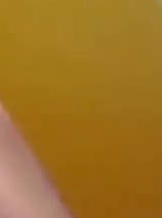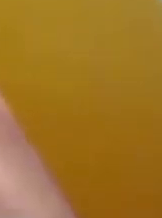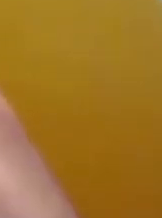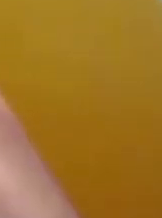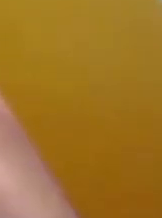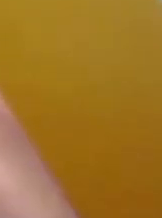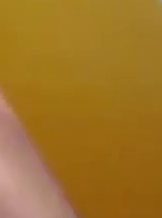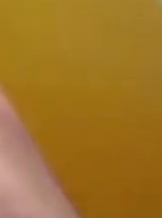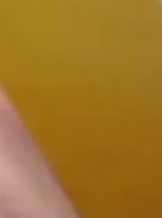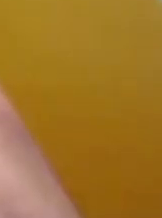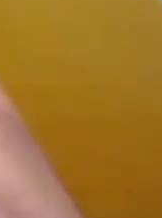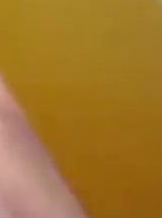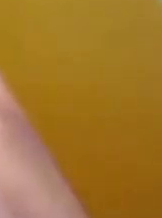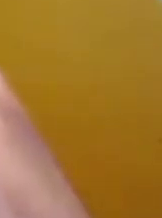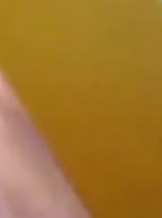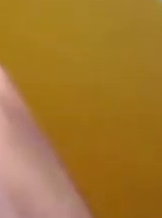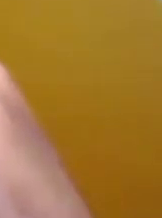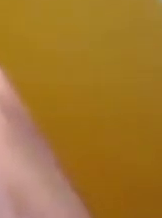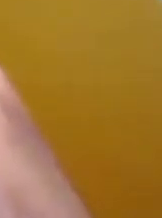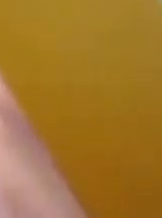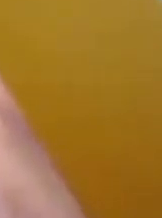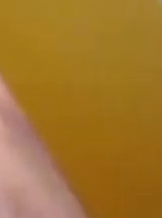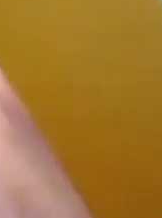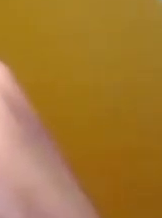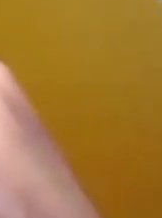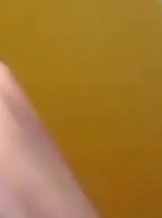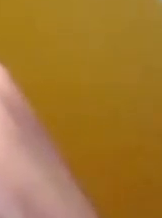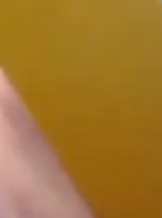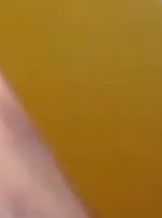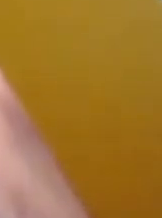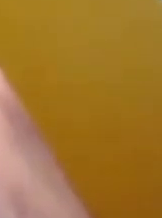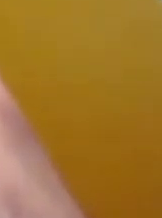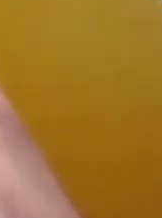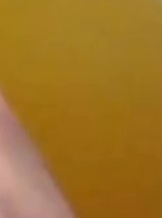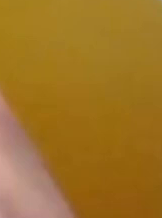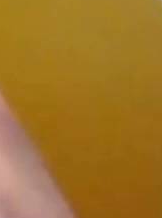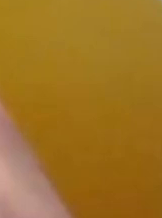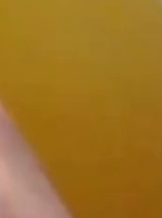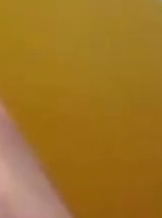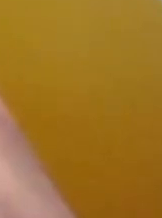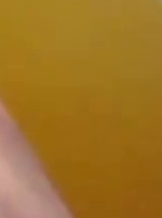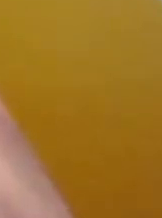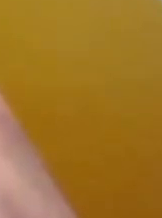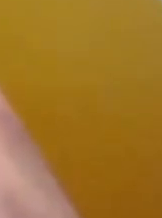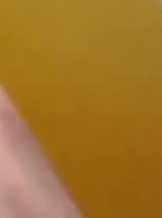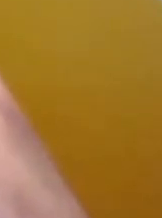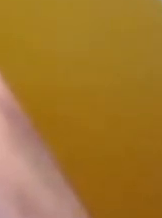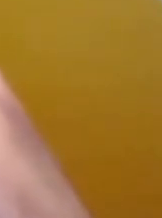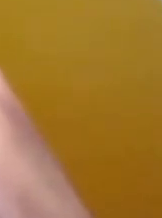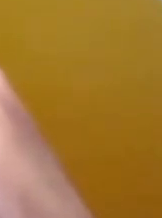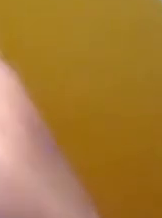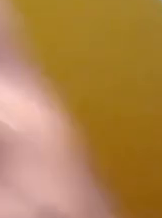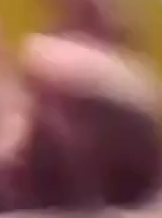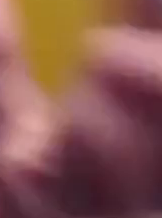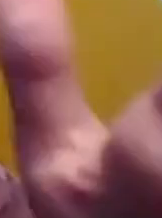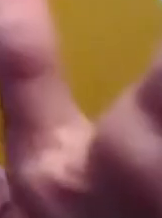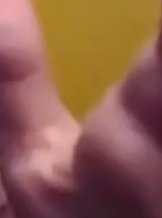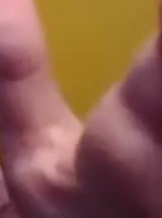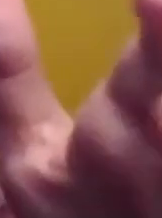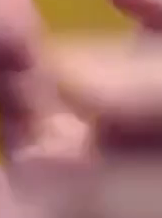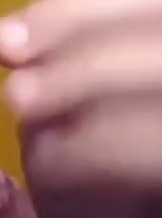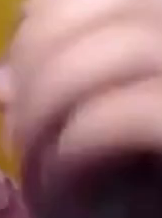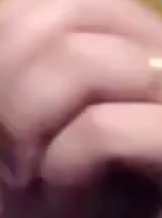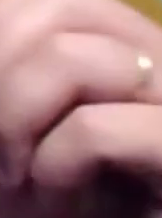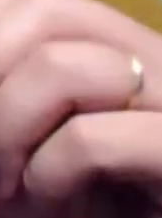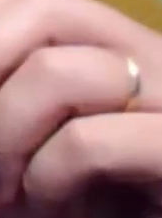primeiro e por se tratar de uma legislação concorrente é não há nenhuma forma de um